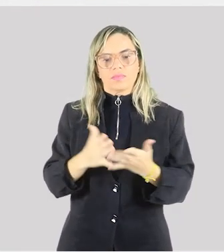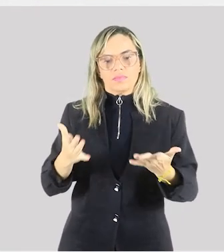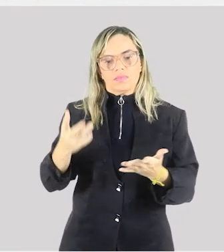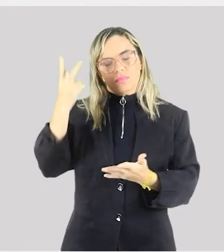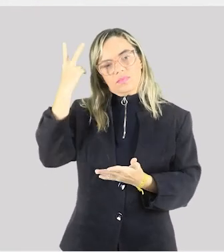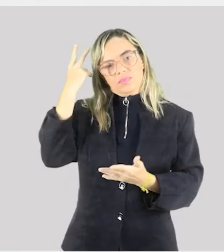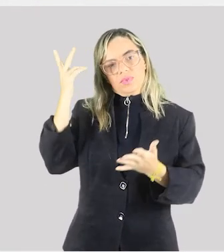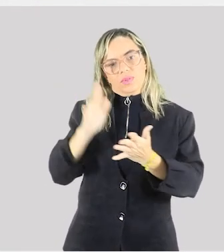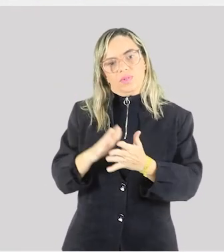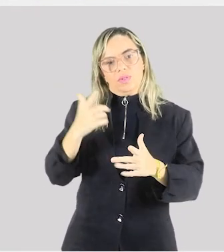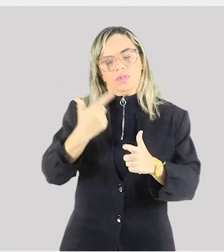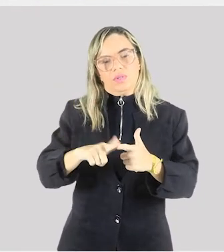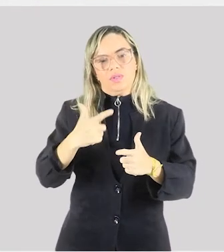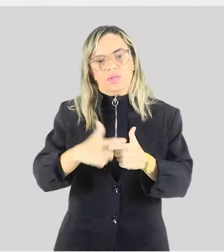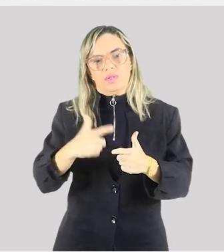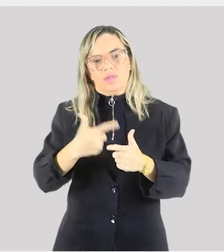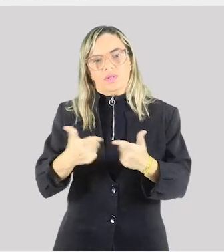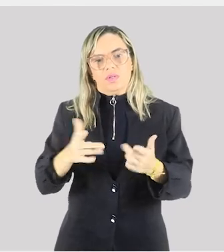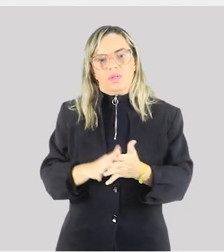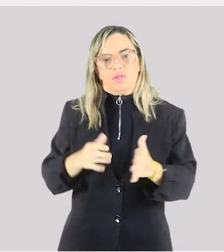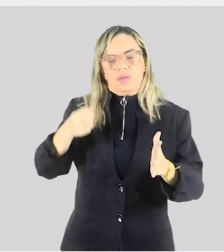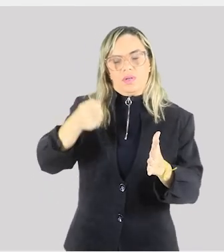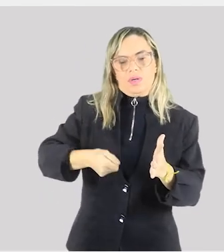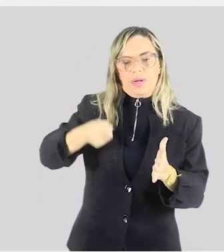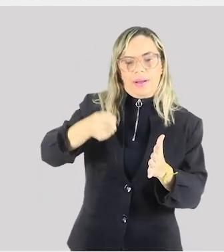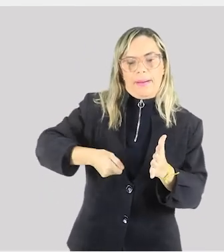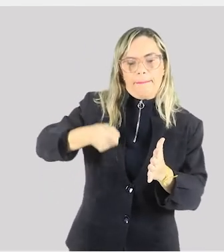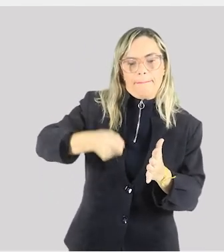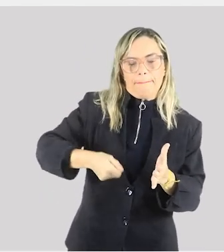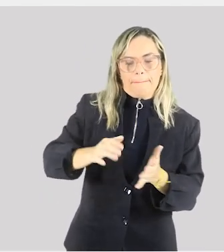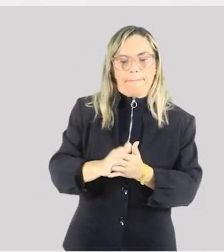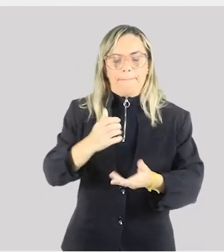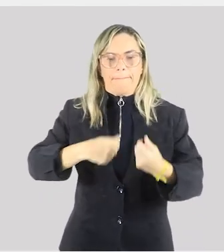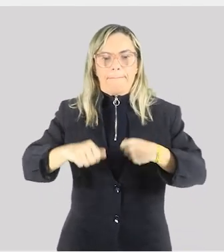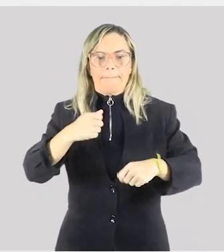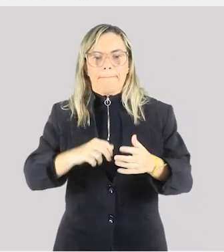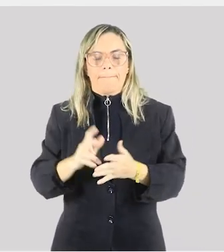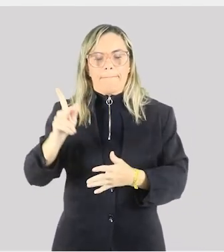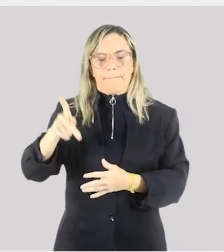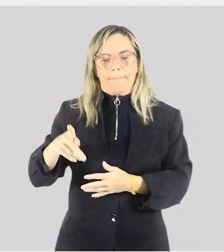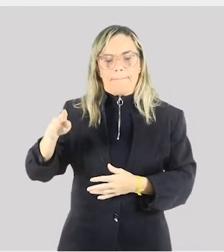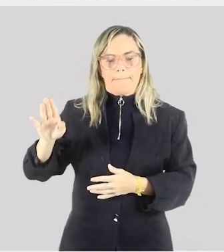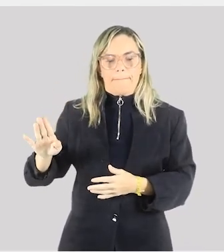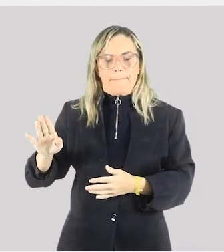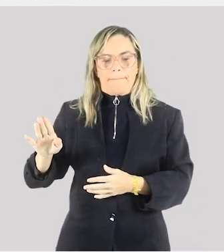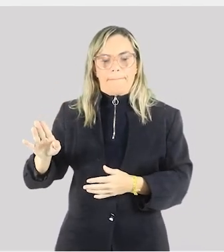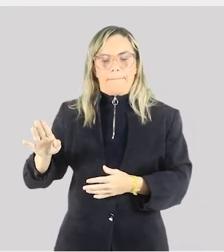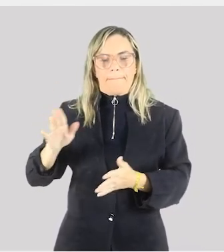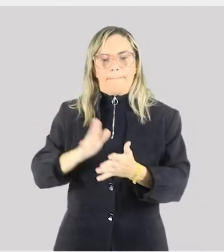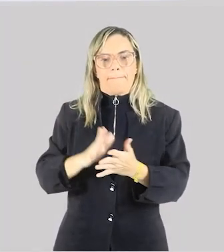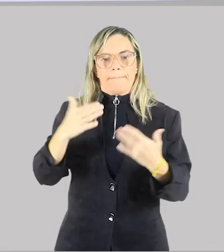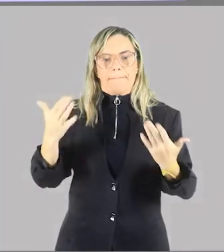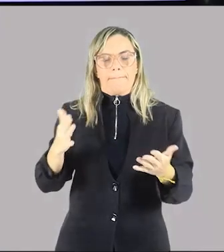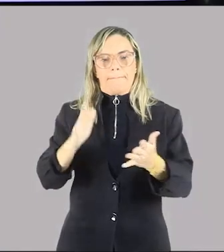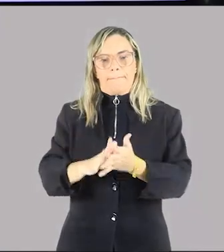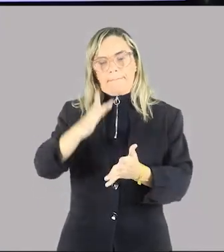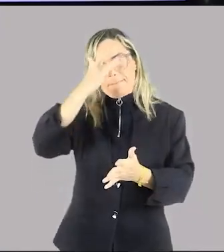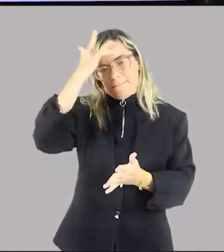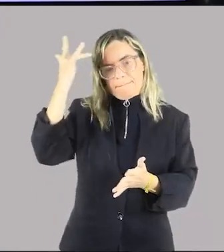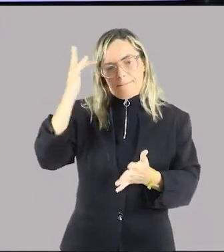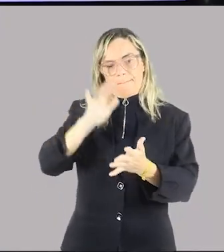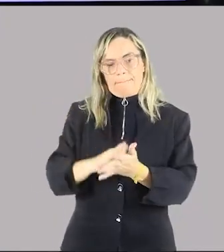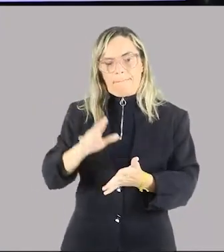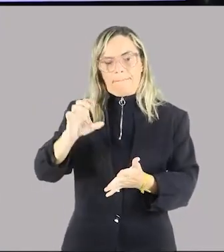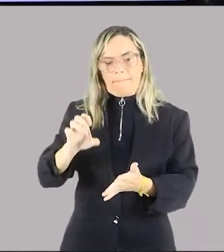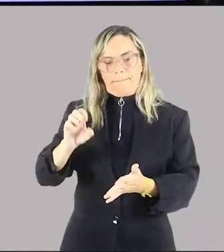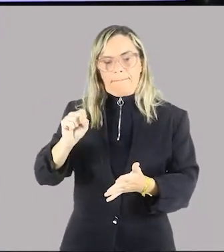algum problema, por exemplo, com o adimplemento de obrigações por parte da administração pública, o servidor estatal,